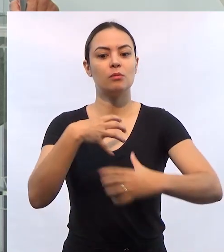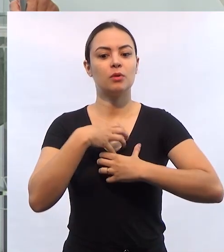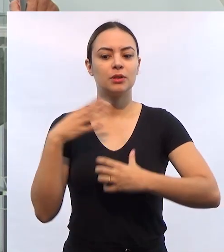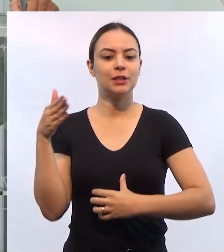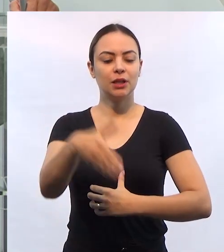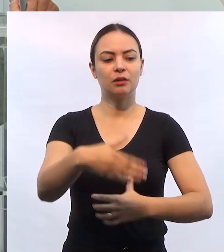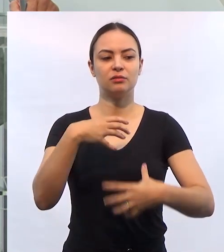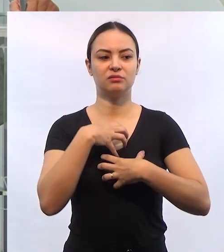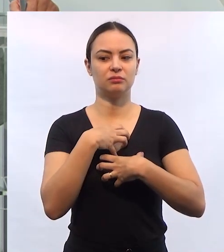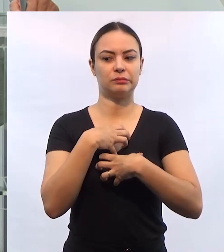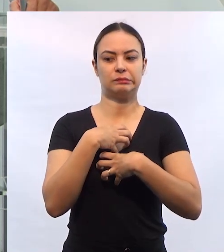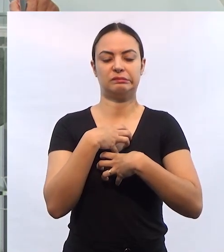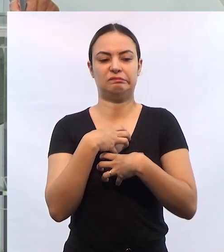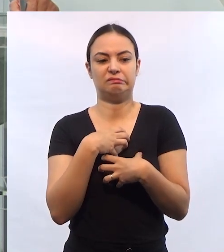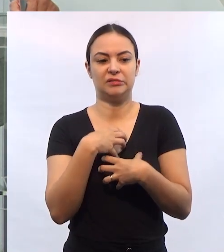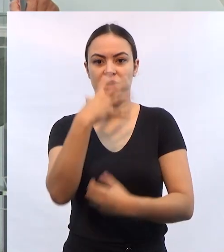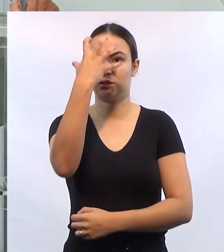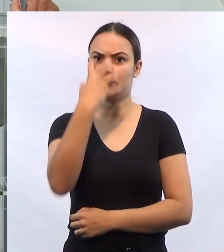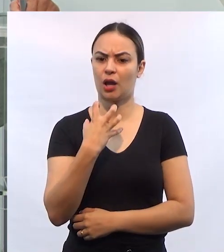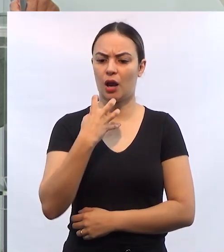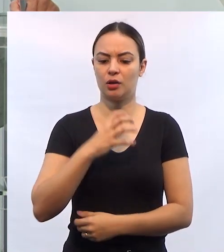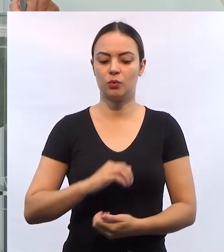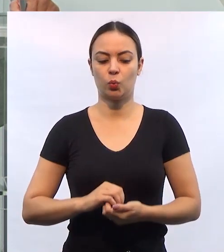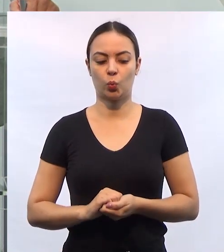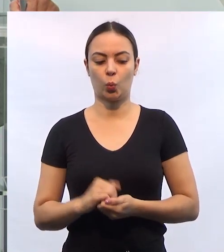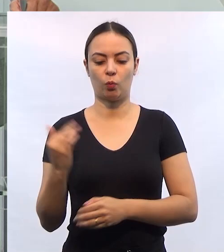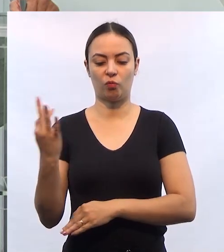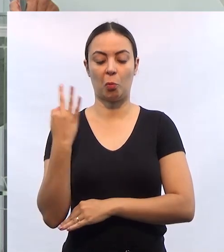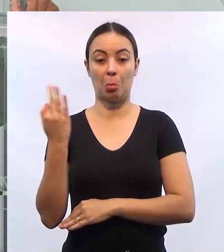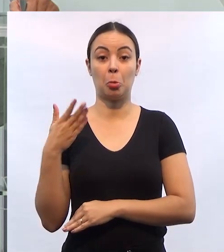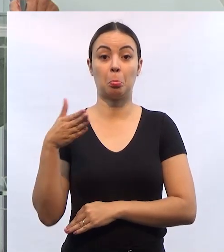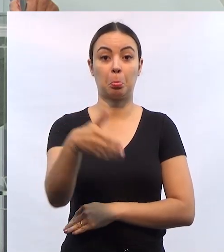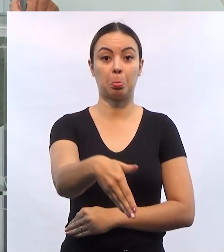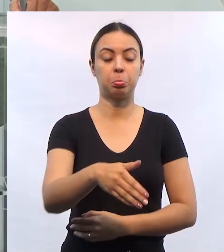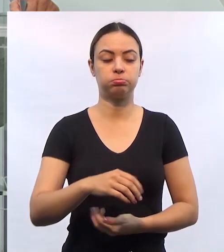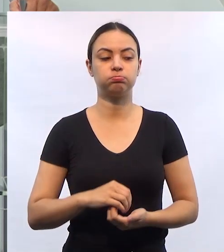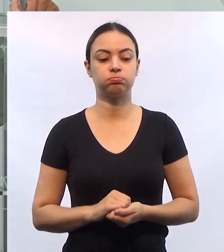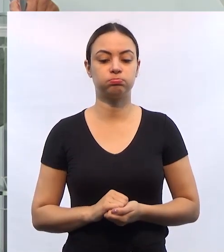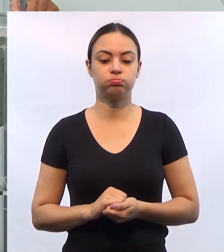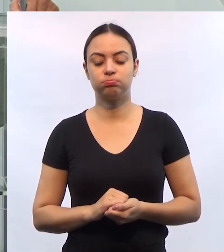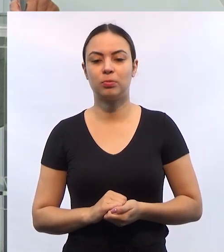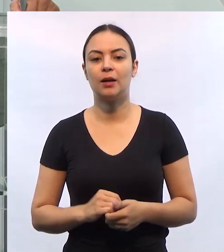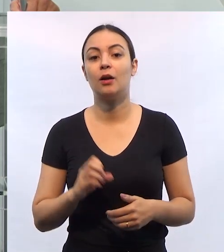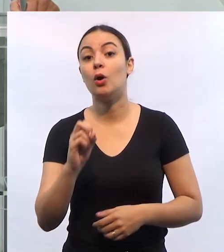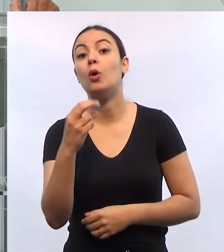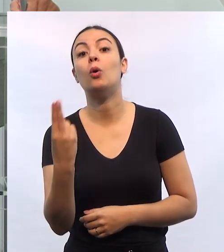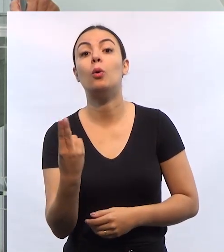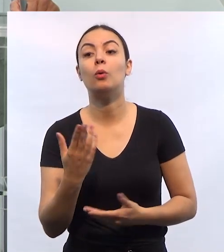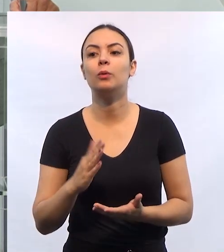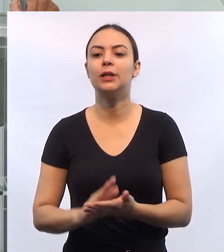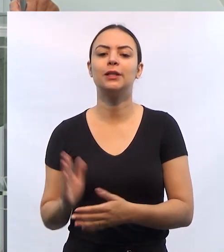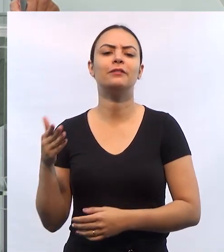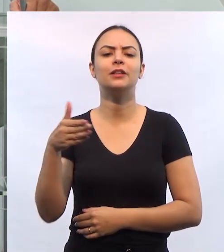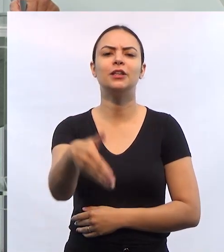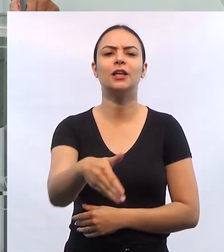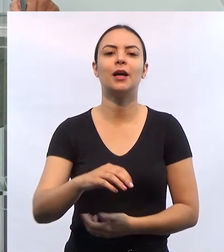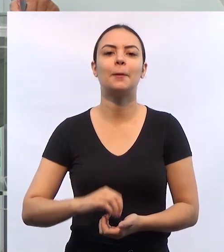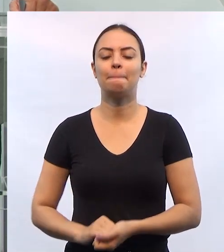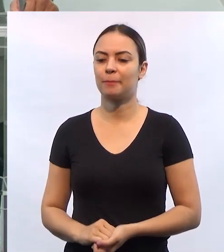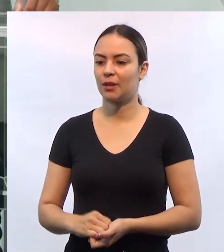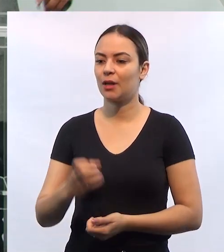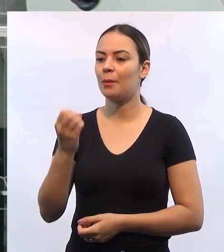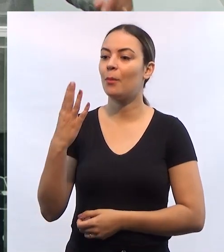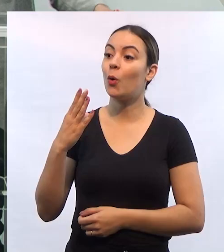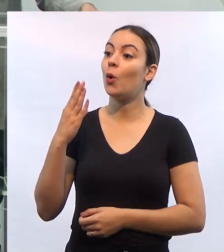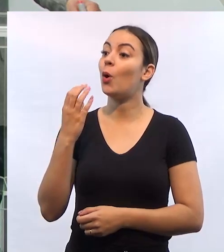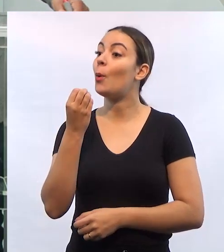numa organização, você chega lá, opa, chega todo animado, sou eu chego todo animado. Oh, boa tarde, pessoal, pensou se eu recebo uma resposta? Só